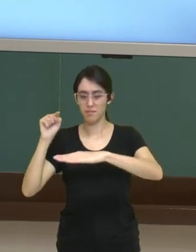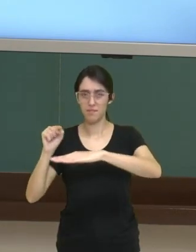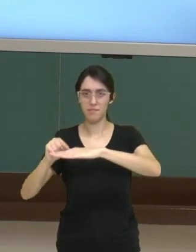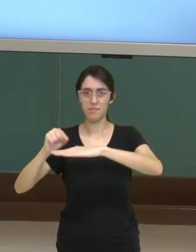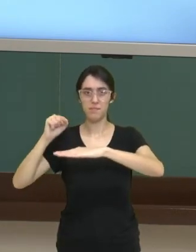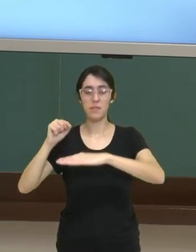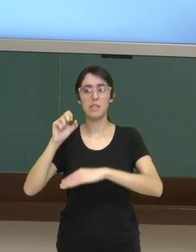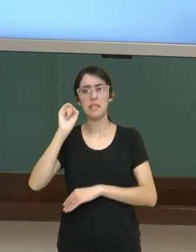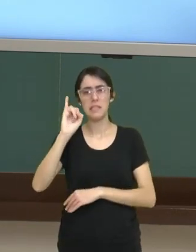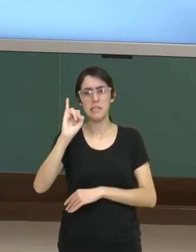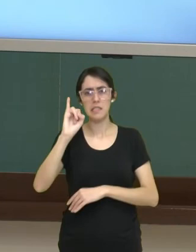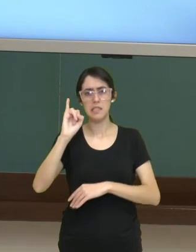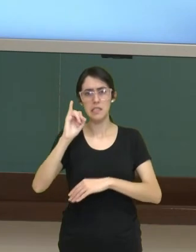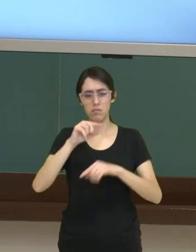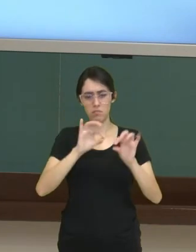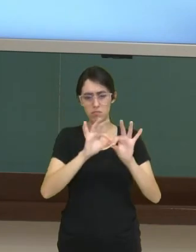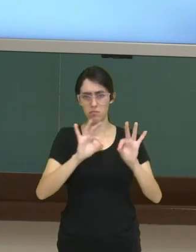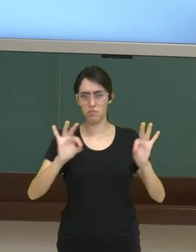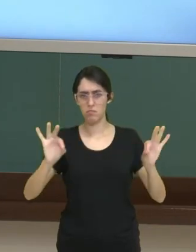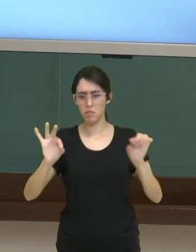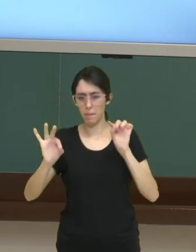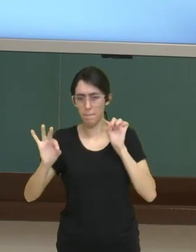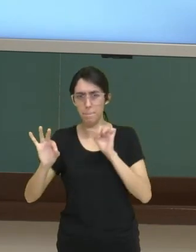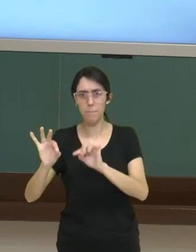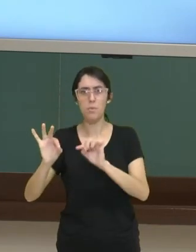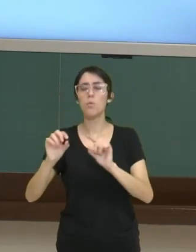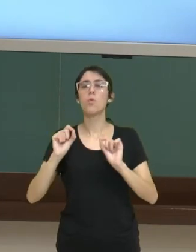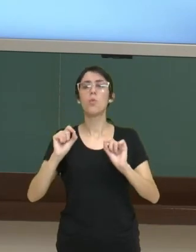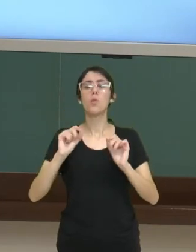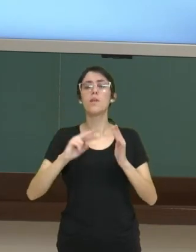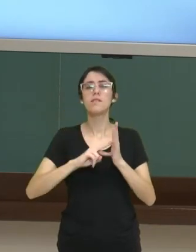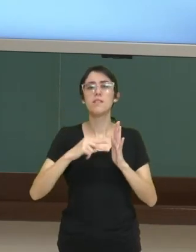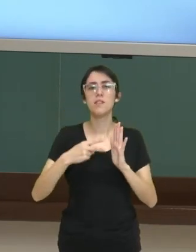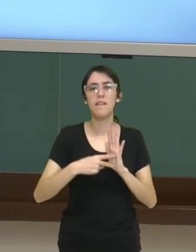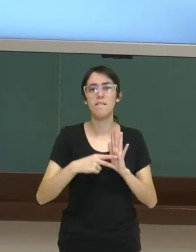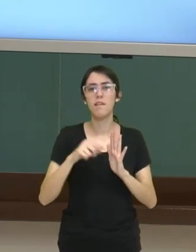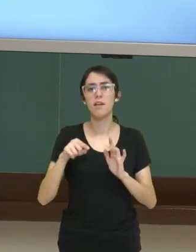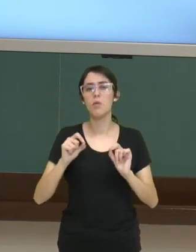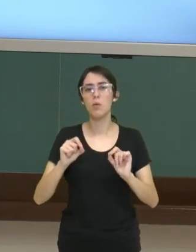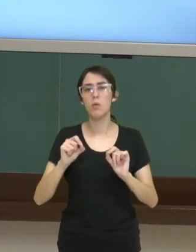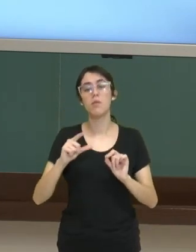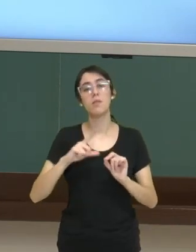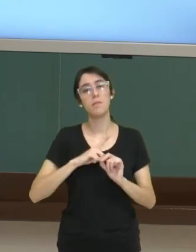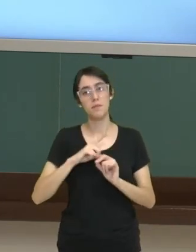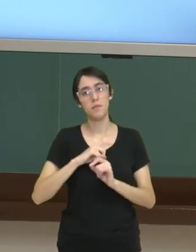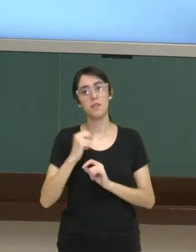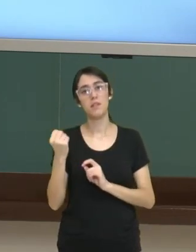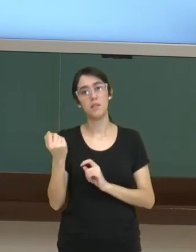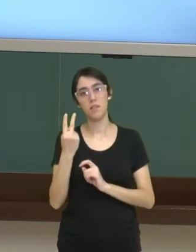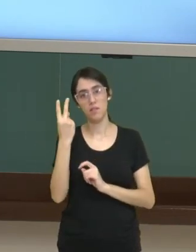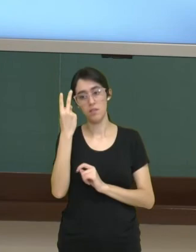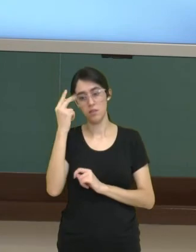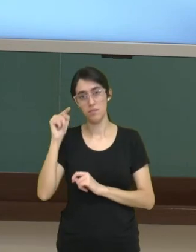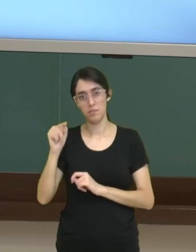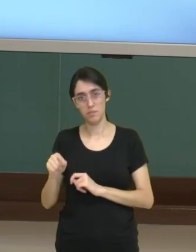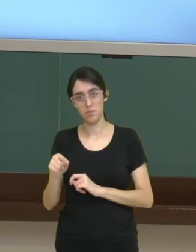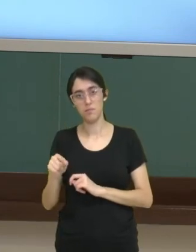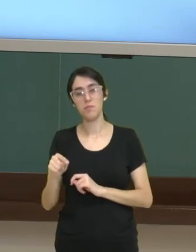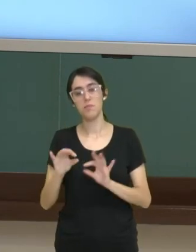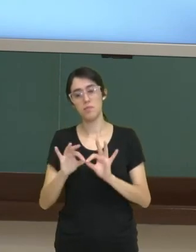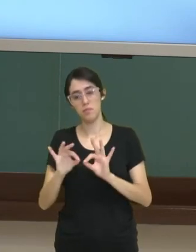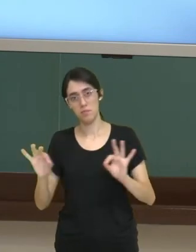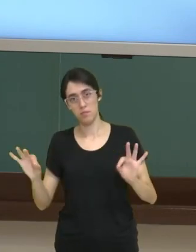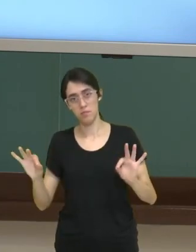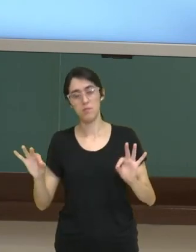está sobre o eixo das abscissas, significa que nós vamos ter o valor da abscissa e para a ordenada ele vai ser